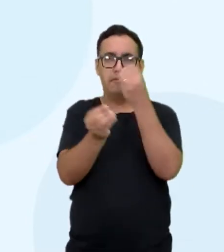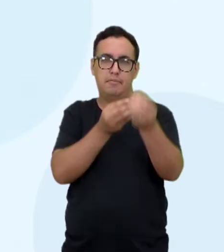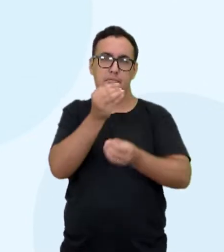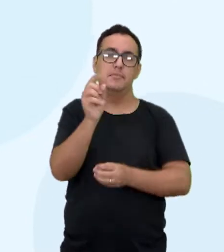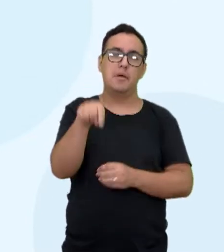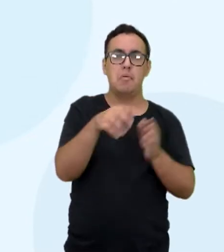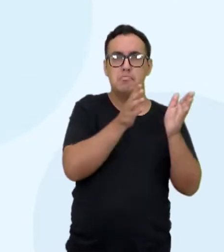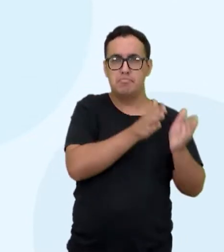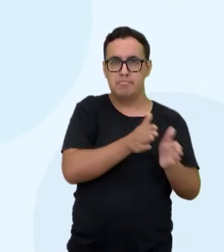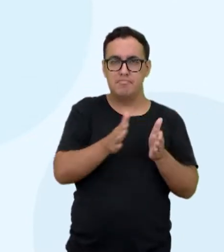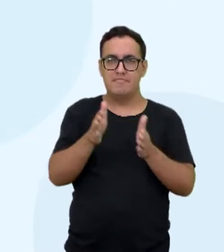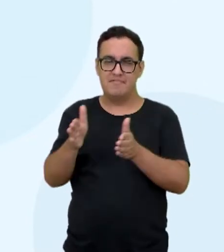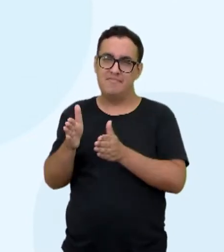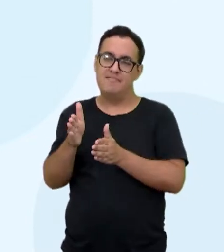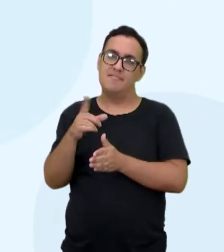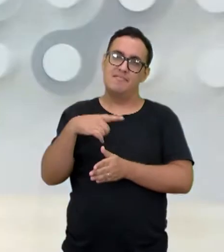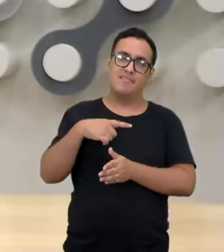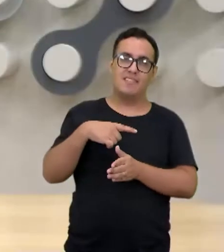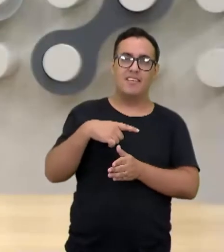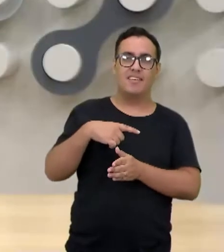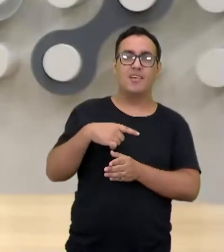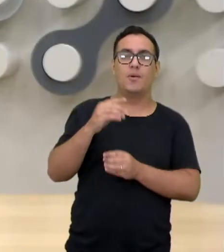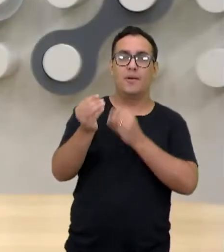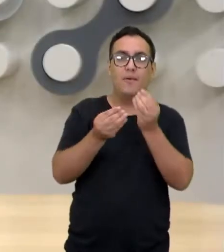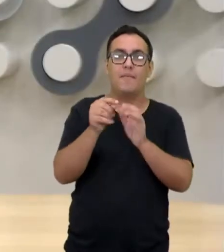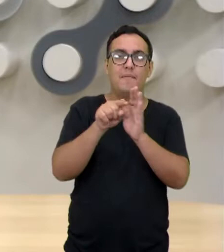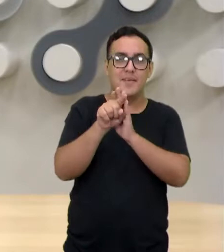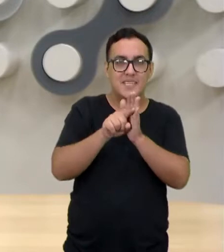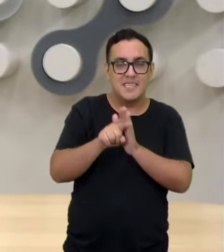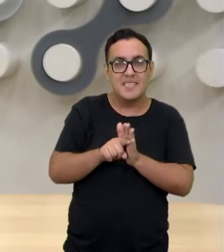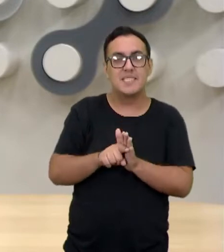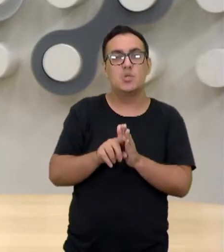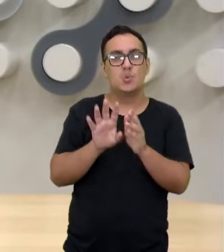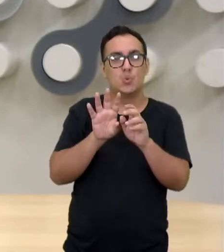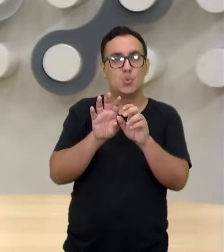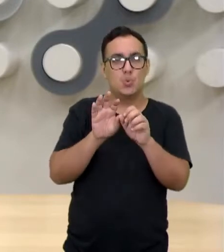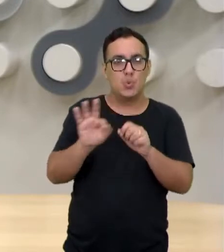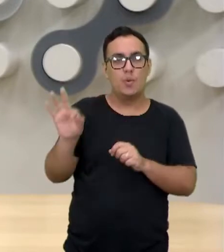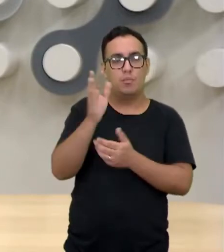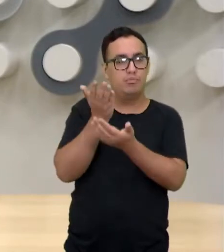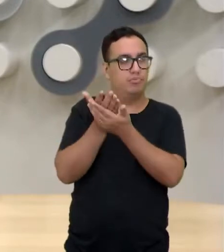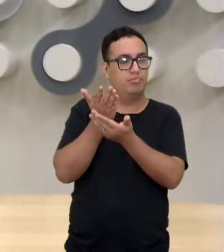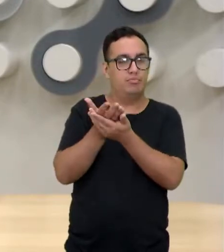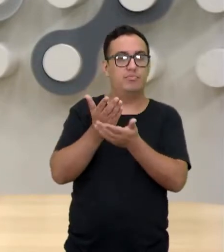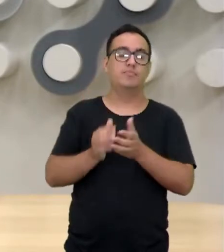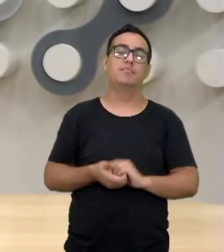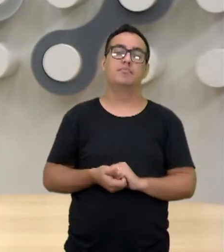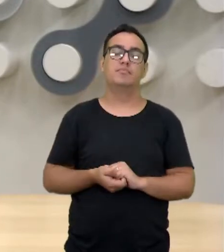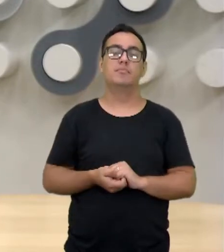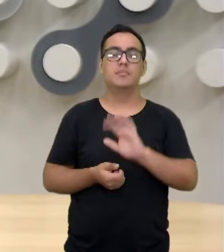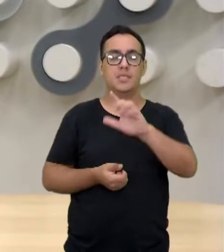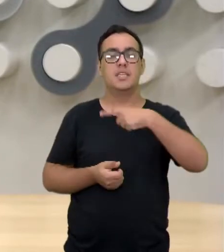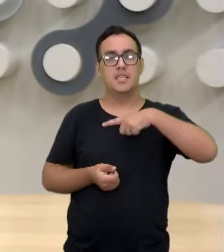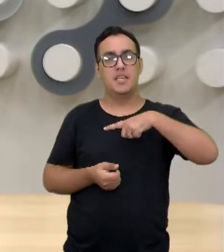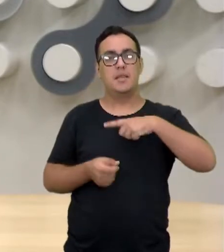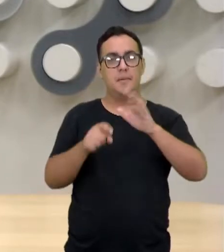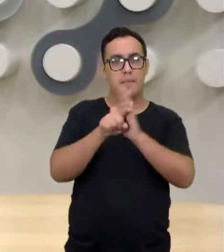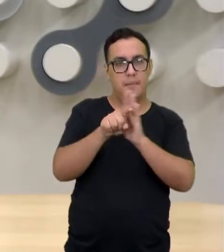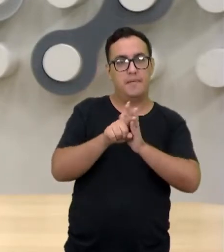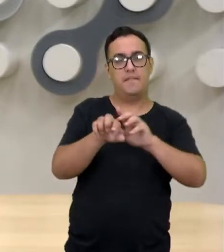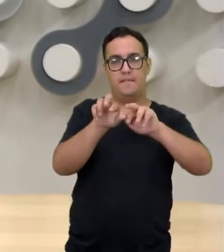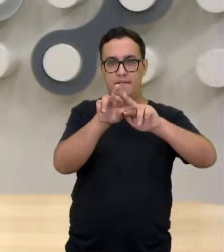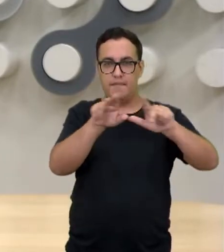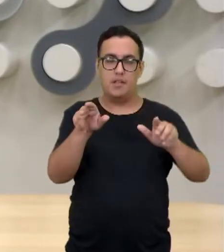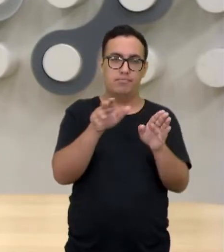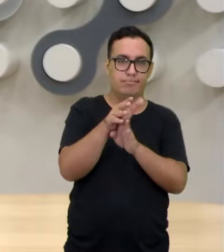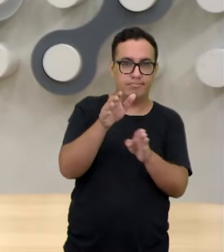pouquinho labiríntico, esse de fazer uma pesquisa acadêmica, tá certo? E a gente tinha essas perguntas orientadoras que a gente